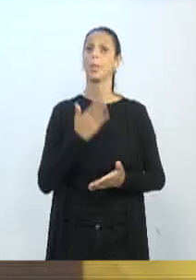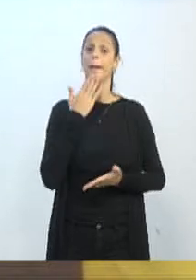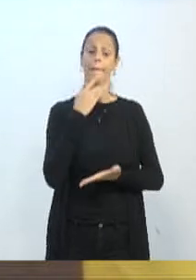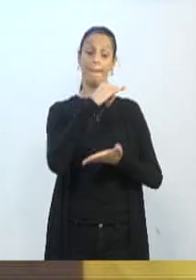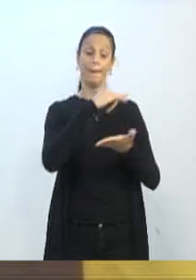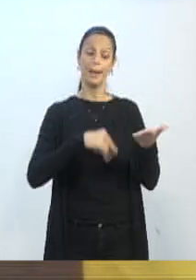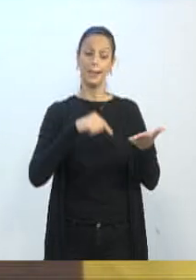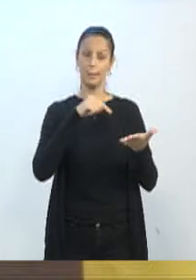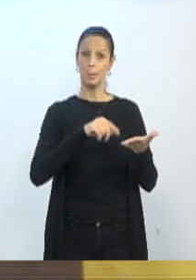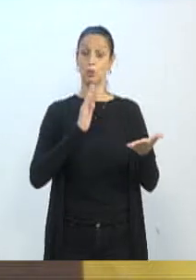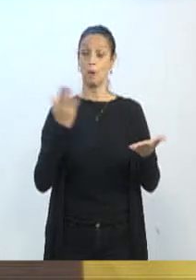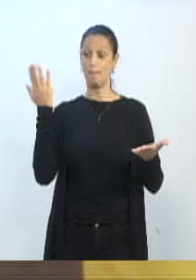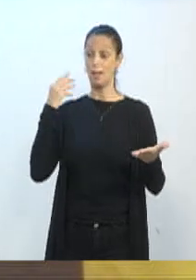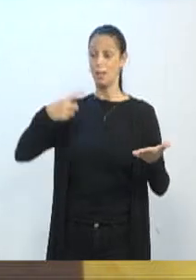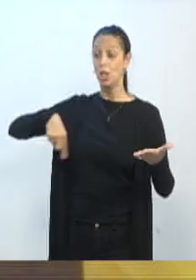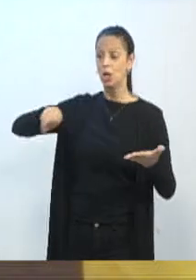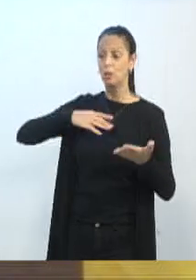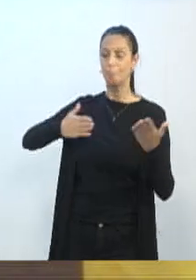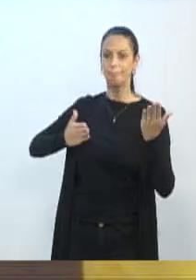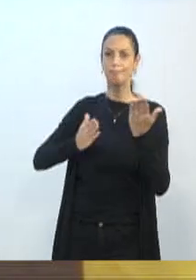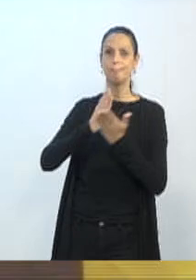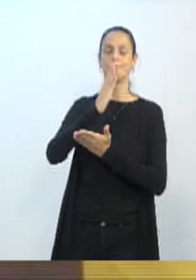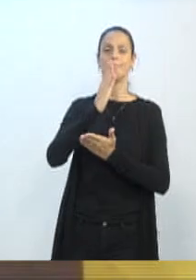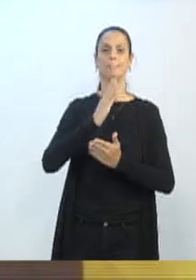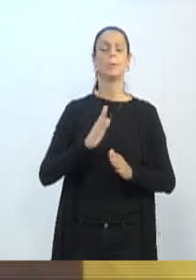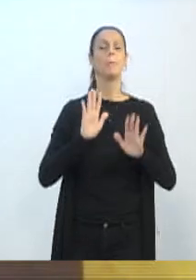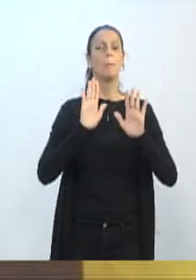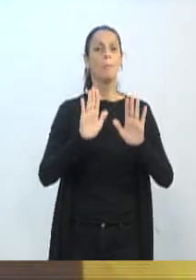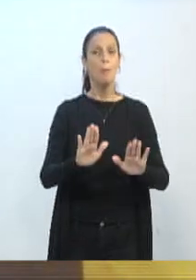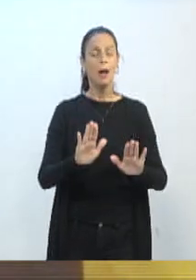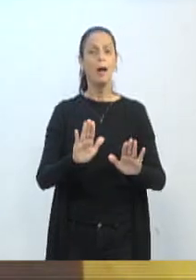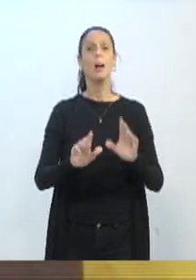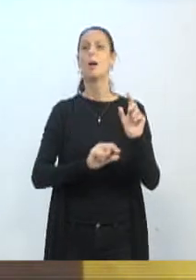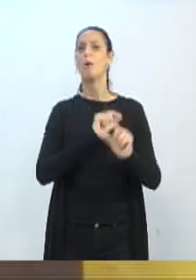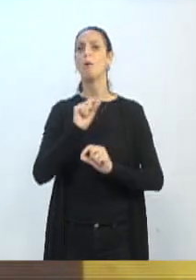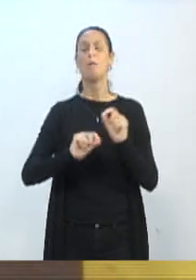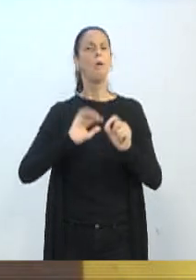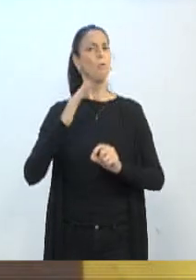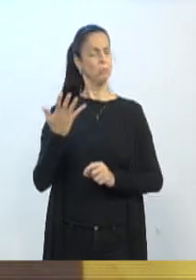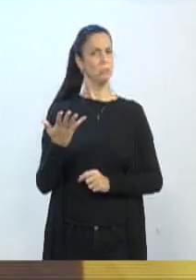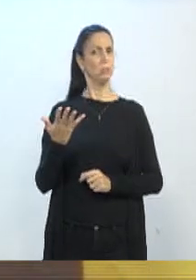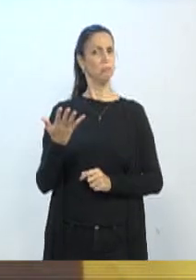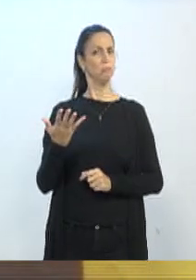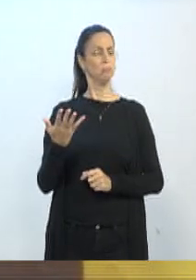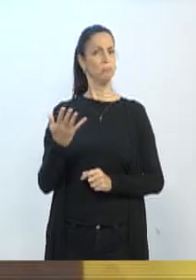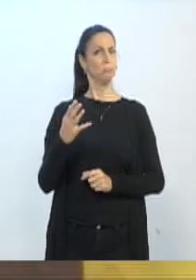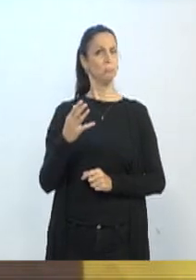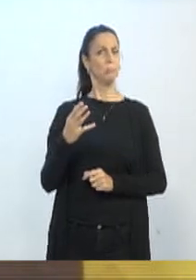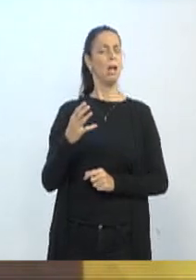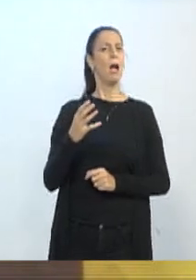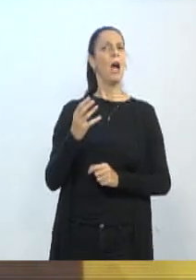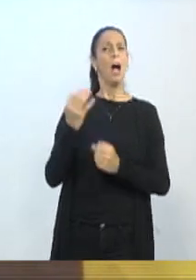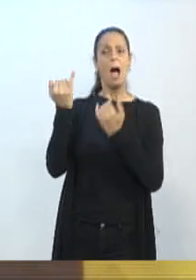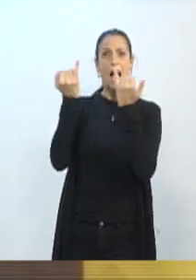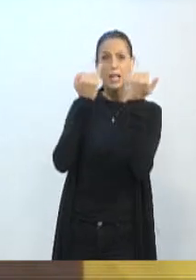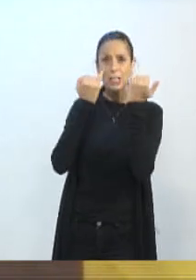que foi aprovado nesta casa aqui mas só que chegou uma inversão invertida na comunidade